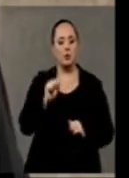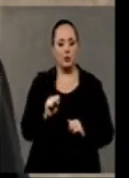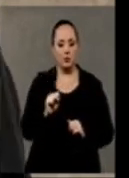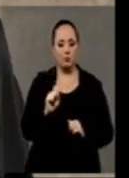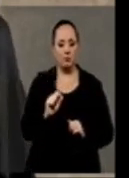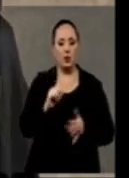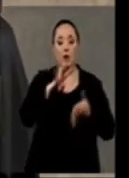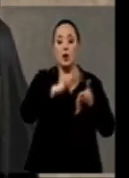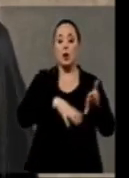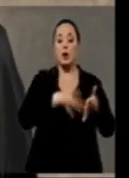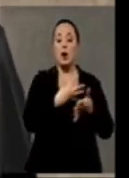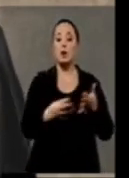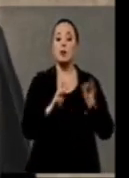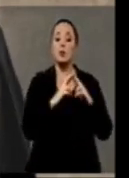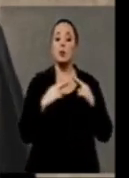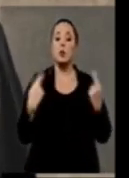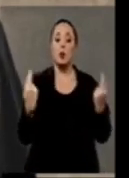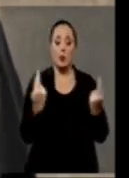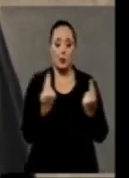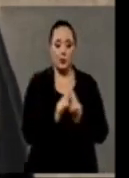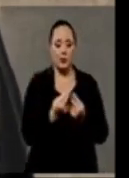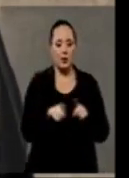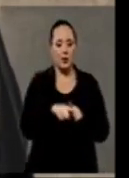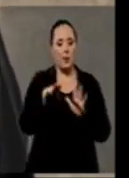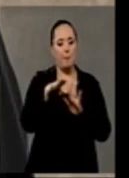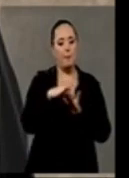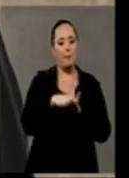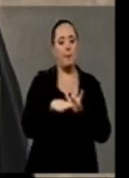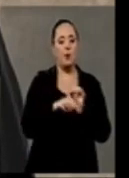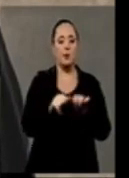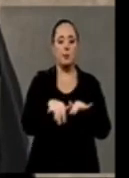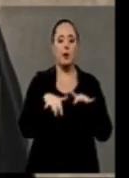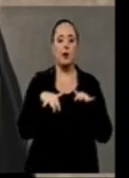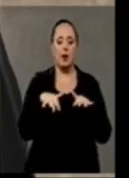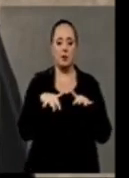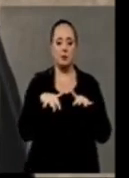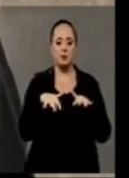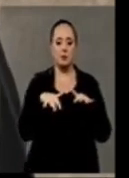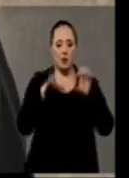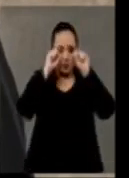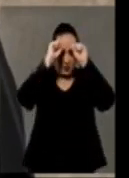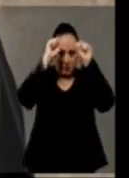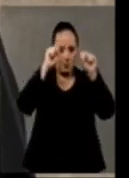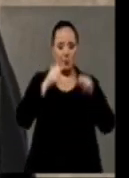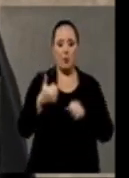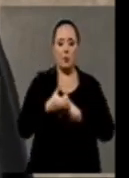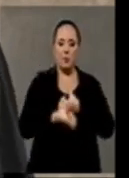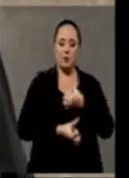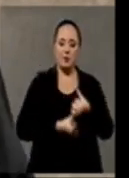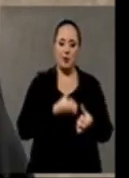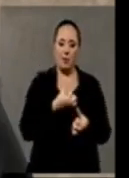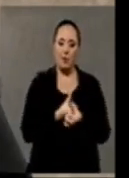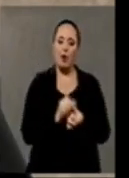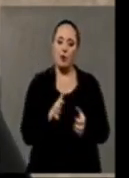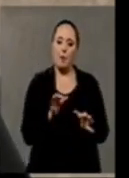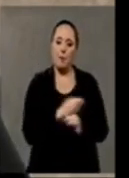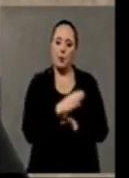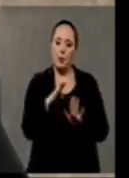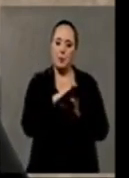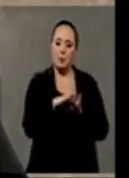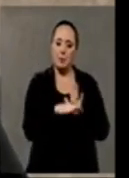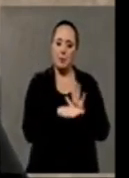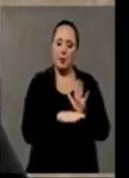o calendário das sessões ea pauta do plenário do tribunal para todo este primeiro semestre de